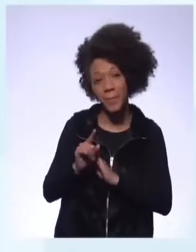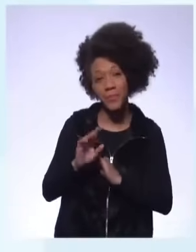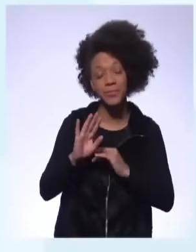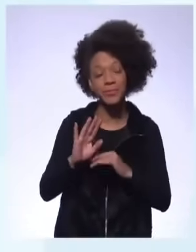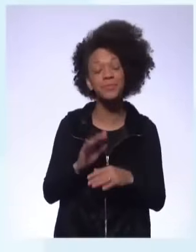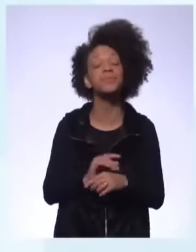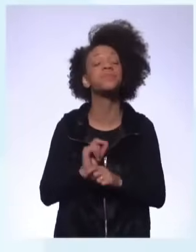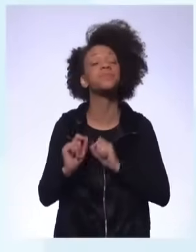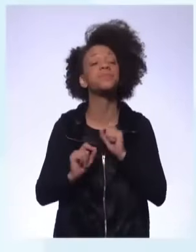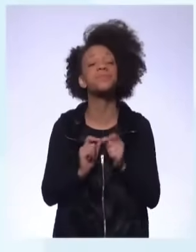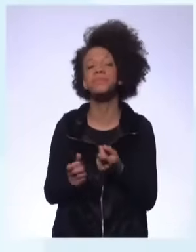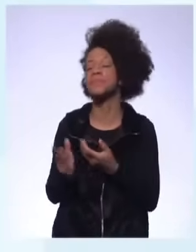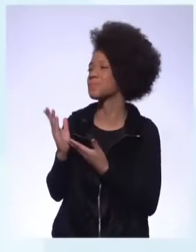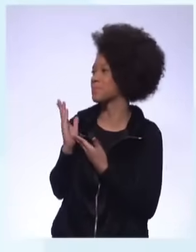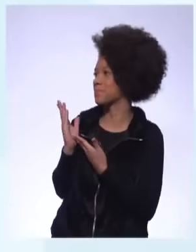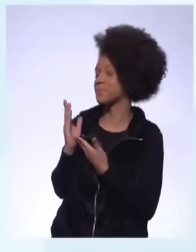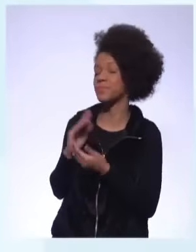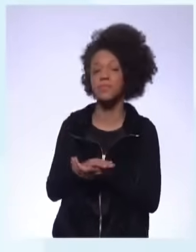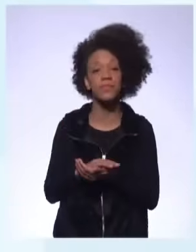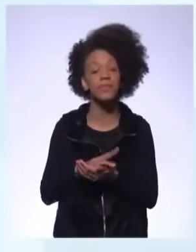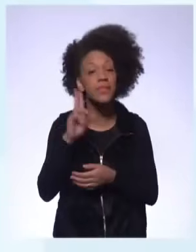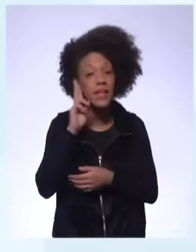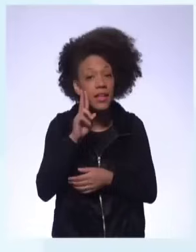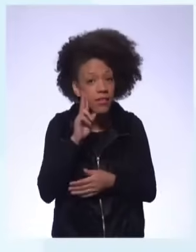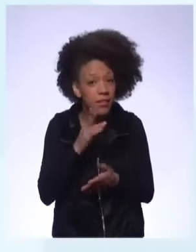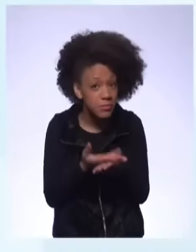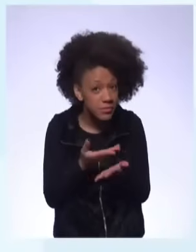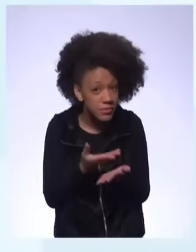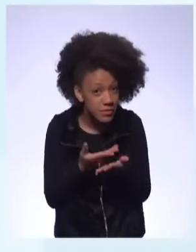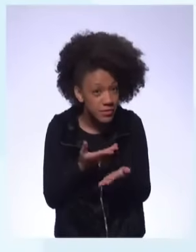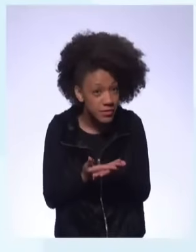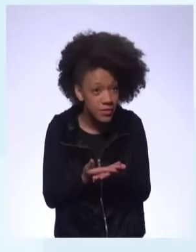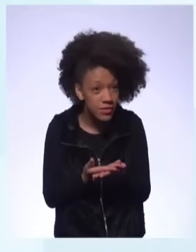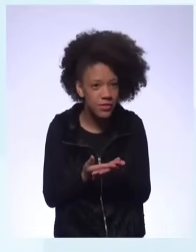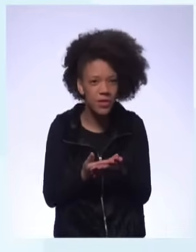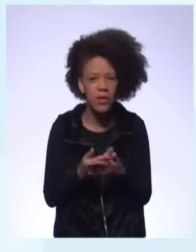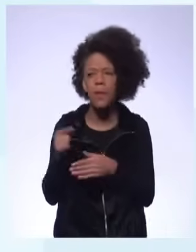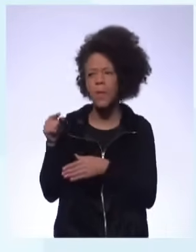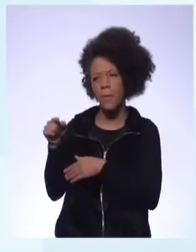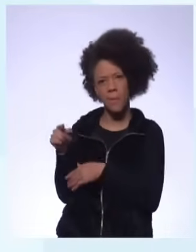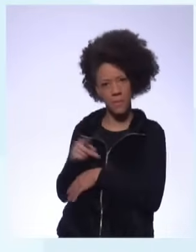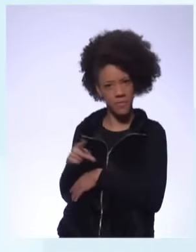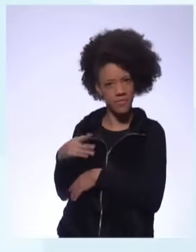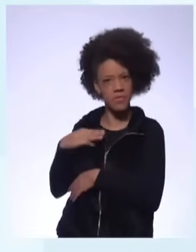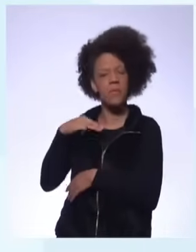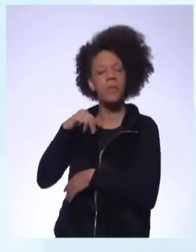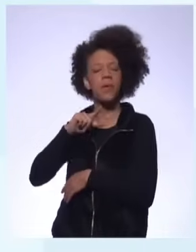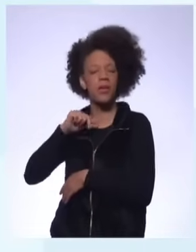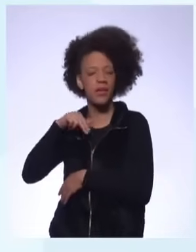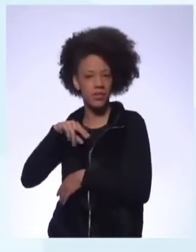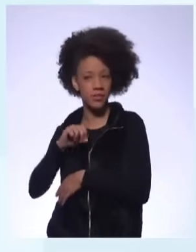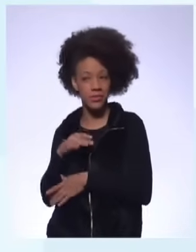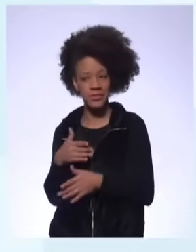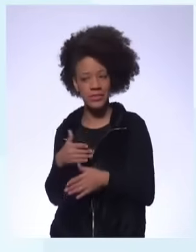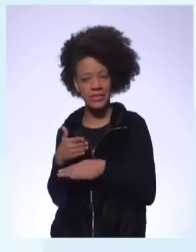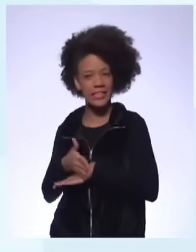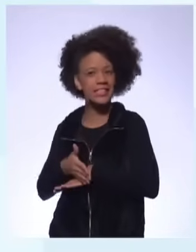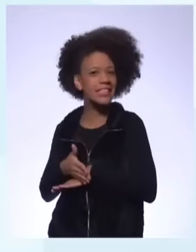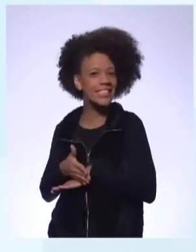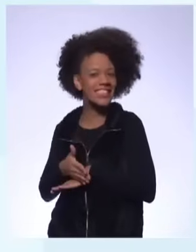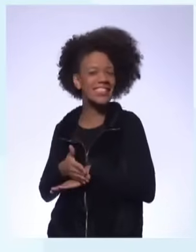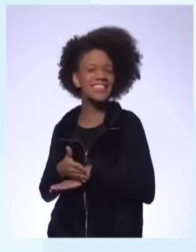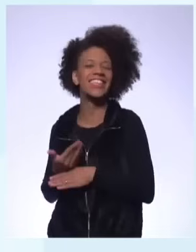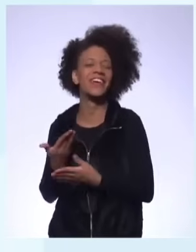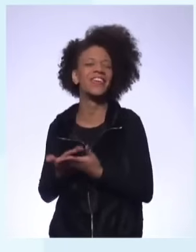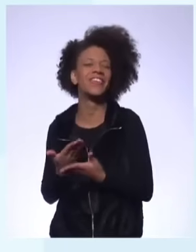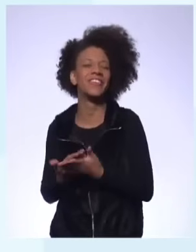Que é o seguinte, ó. Lembra que na aula que o professor Magno deu? Essa aula foi o professor Magno que deu. Eu estou aqui invadindo a